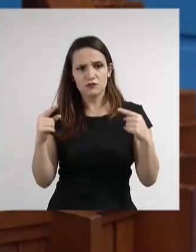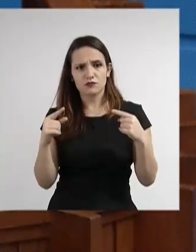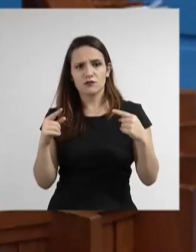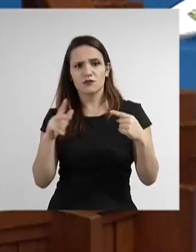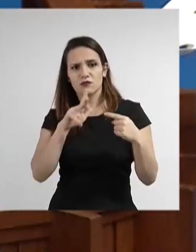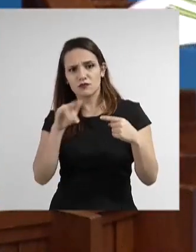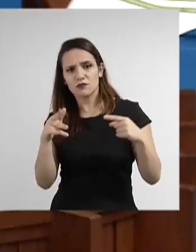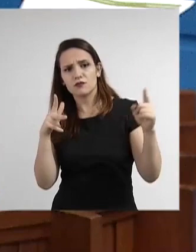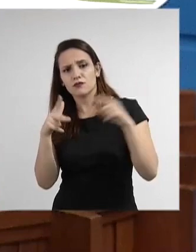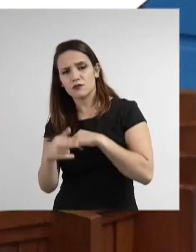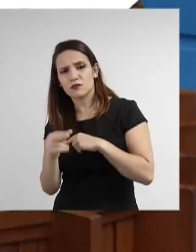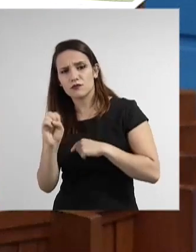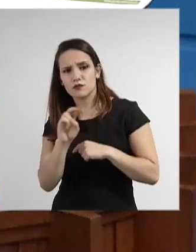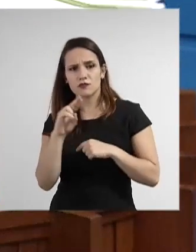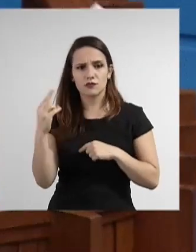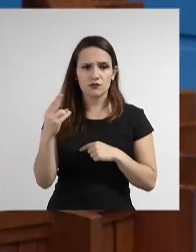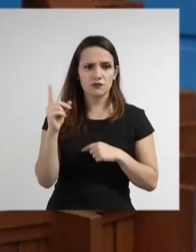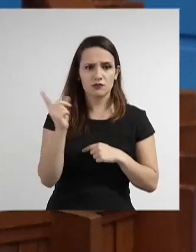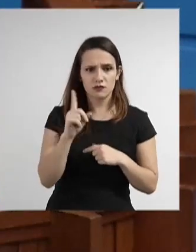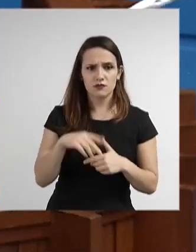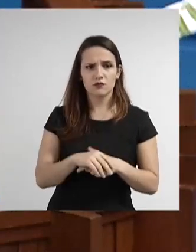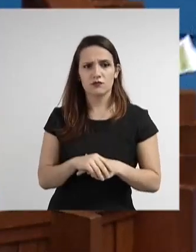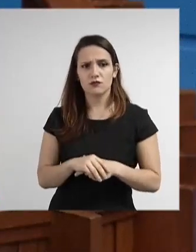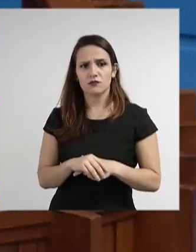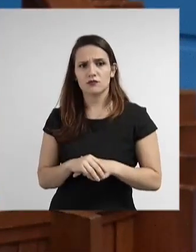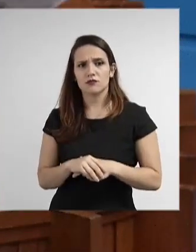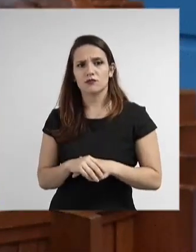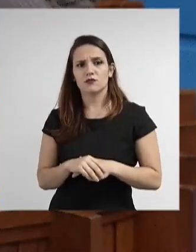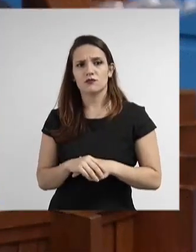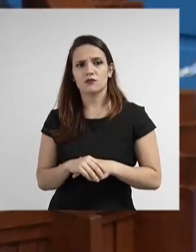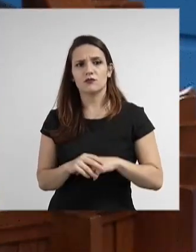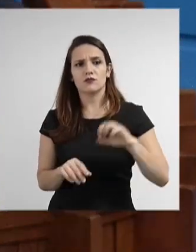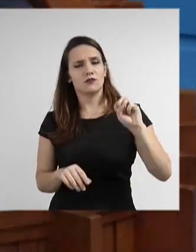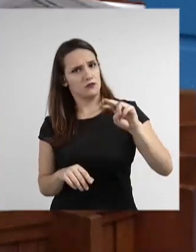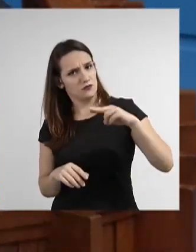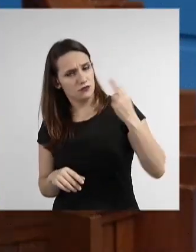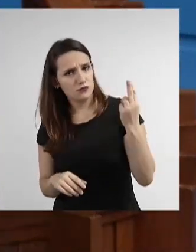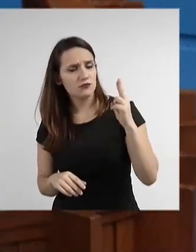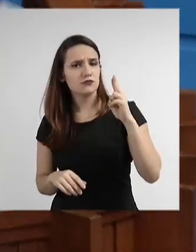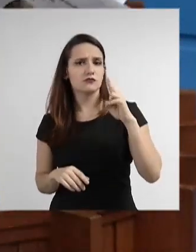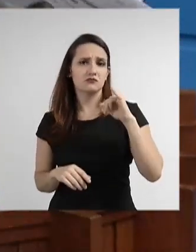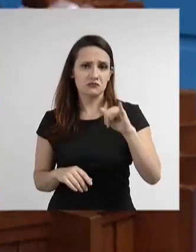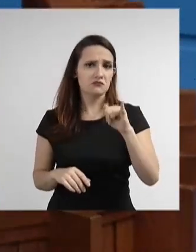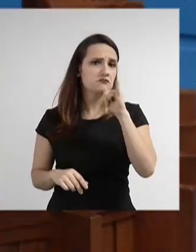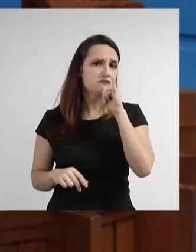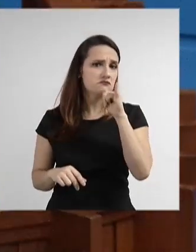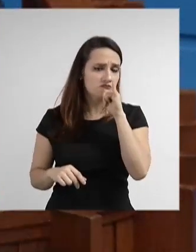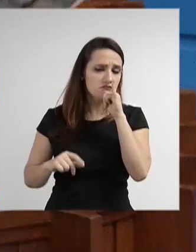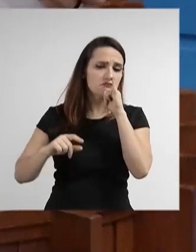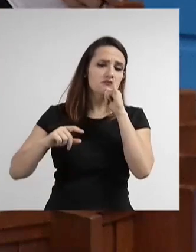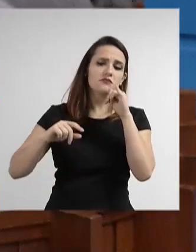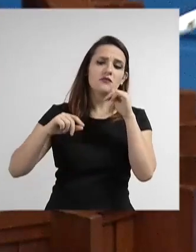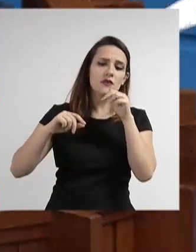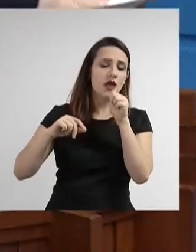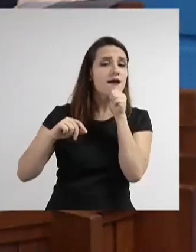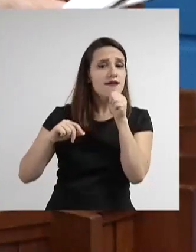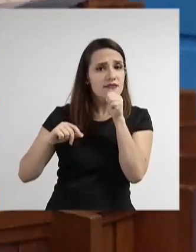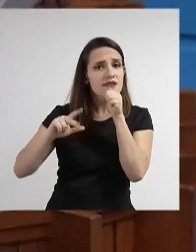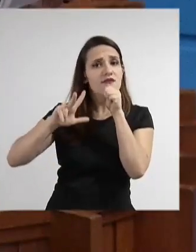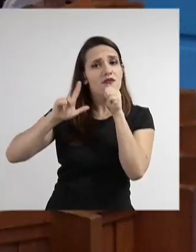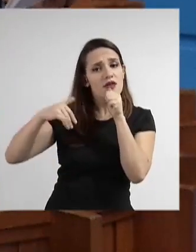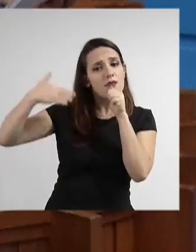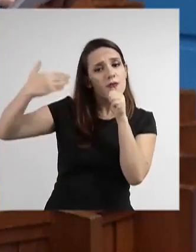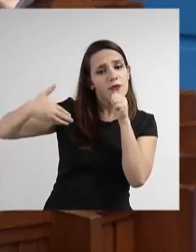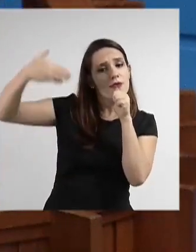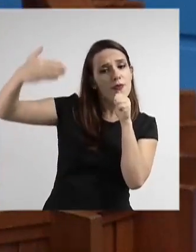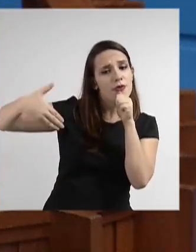corte de 22 mil famílias ou se ainda a Secretaria vai realizar uma fiscalização e ver, de